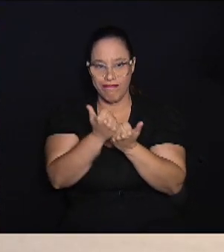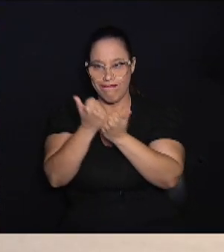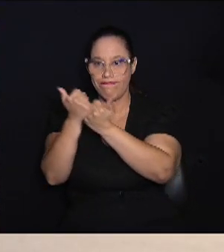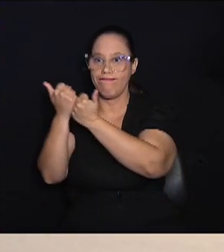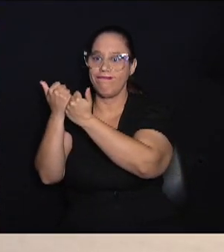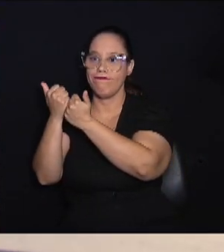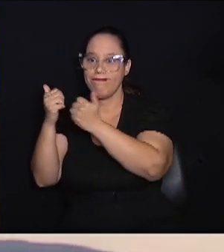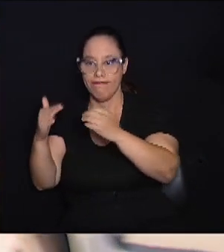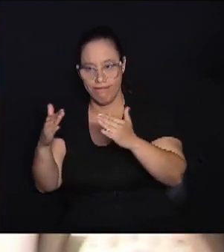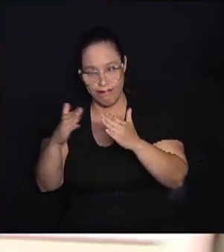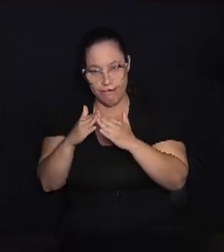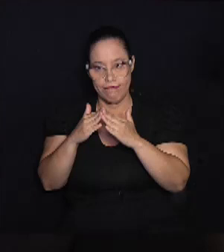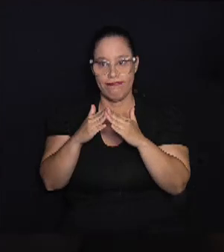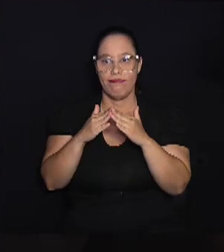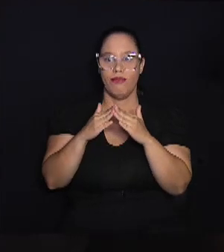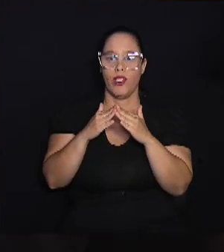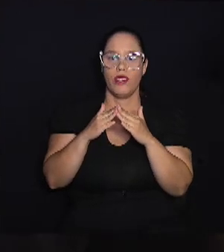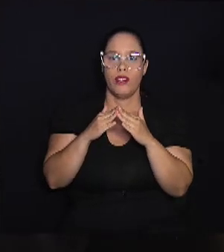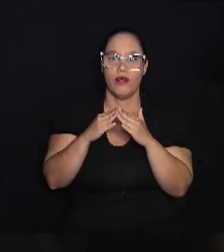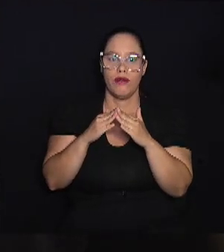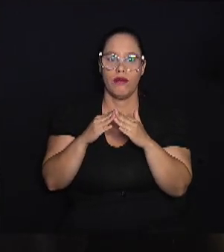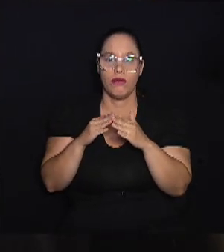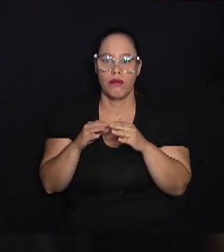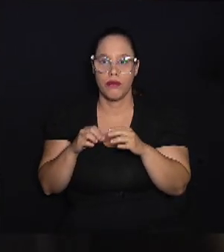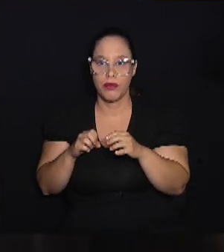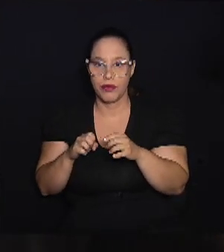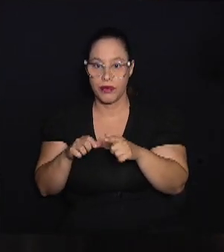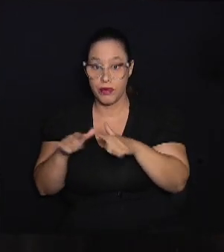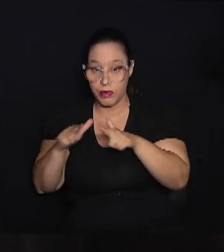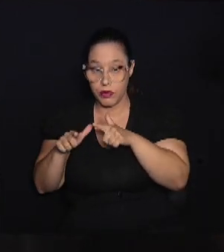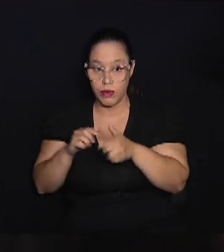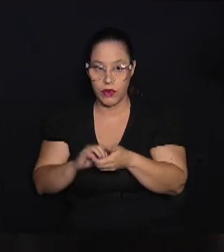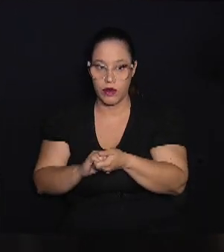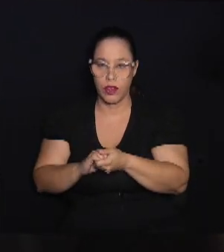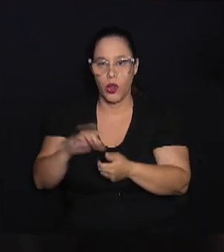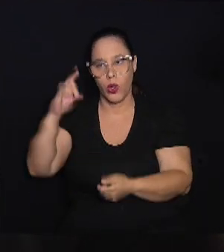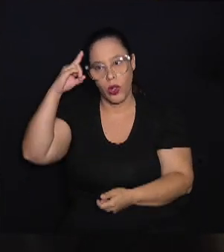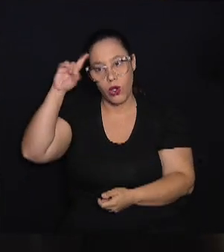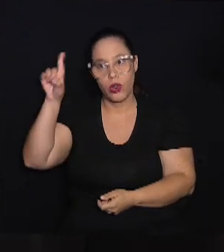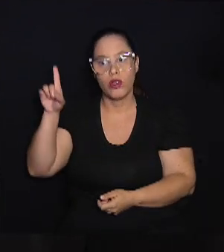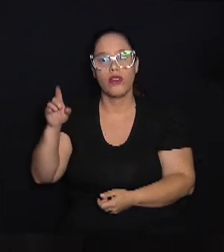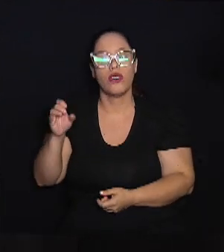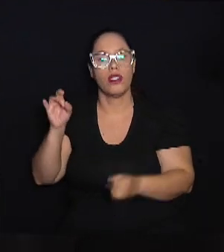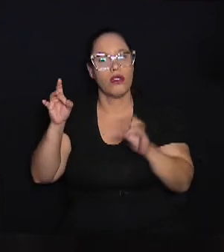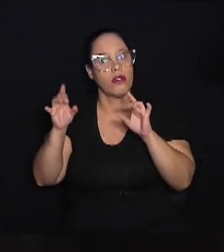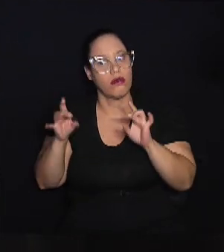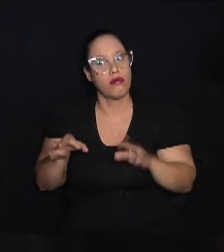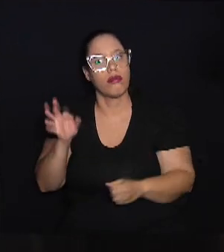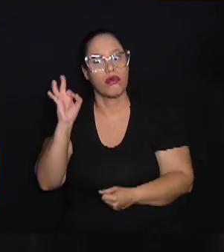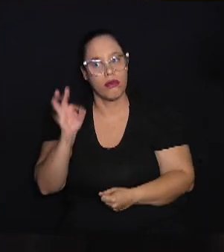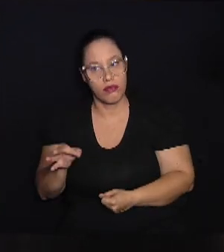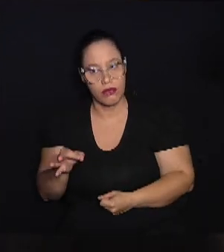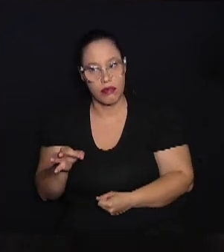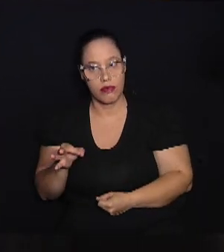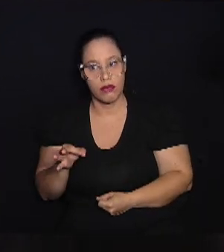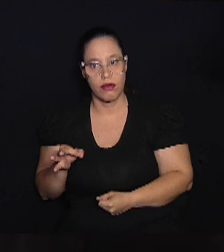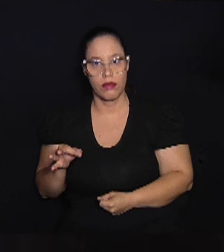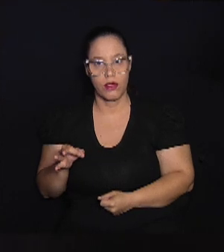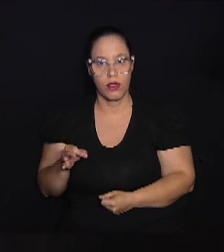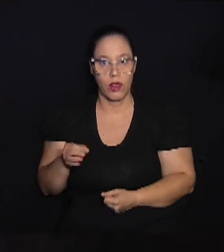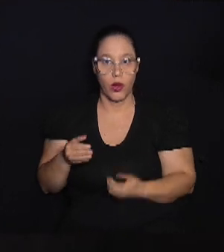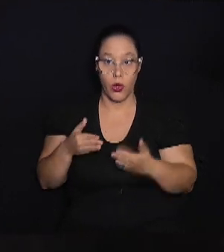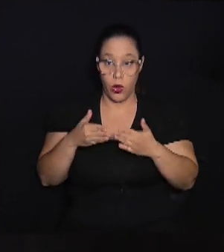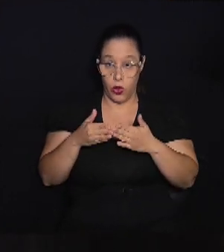por moradia e emprego. Esses serviços terão os dias específicos, né? Nós vamos ter aqui